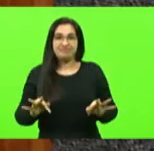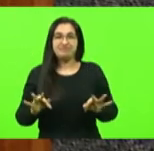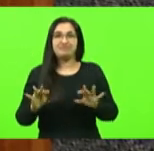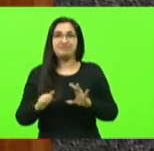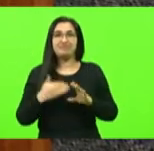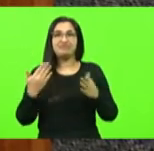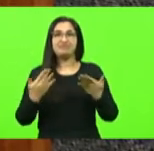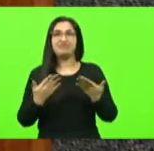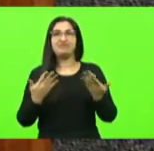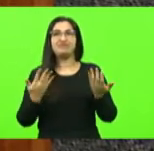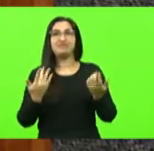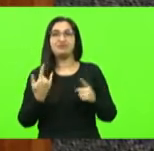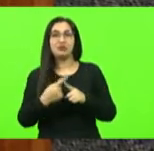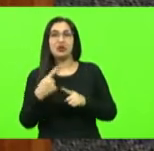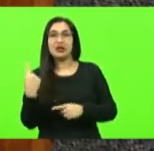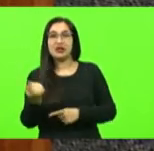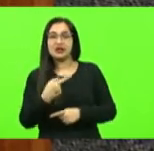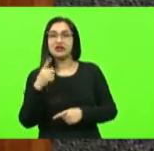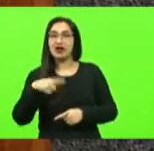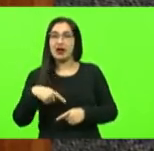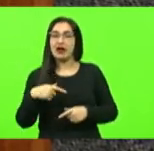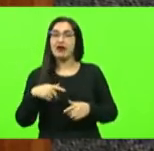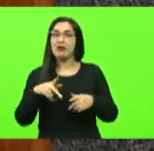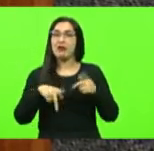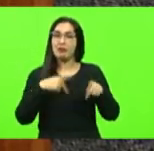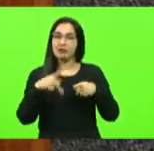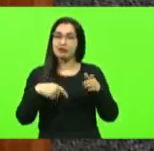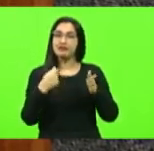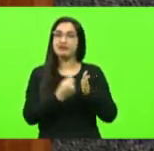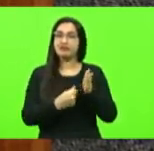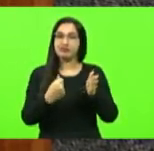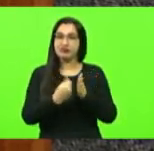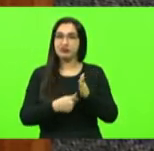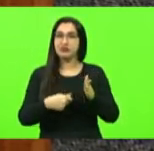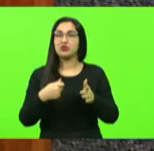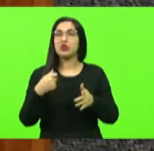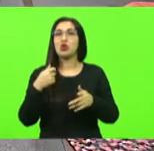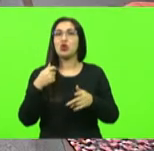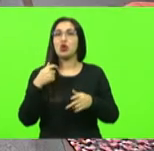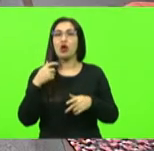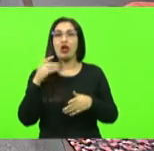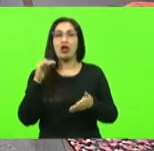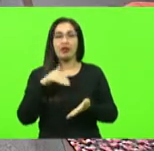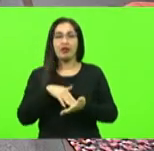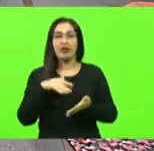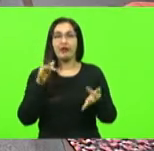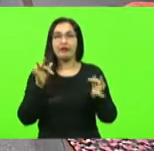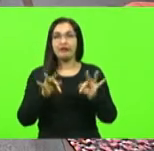porque nós somos um povo guerreiro e vamos lutar até o fim.